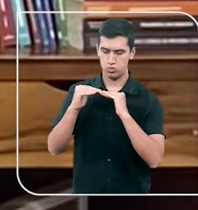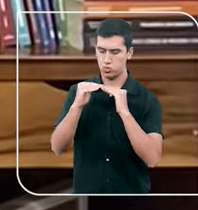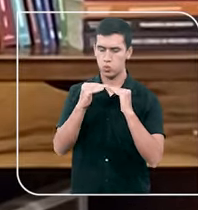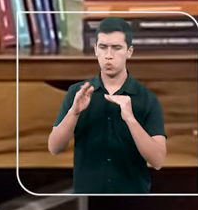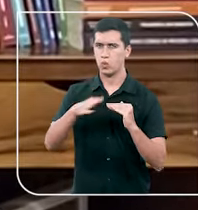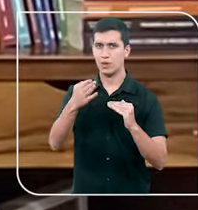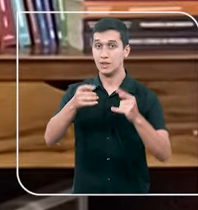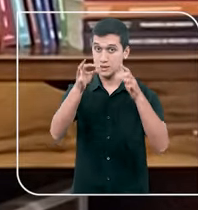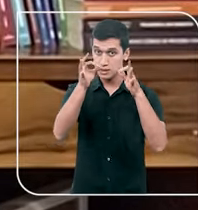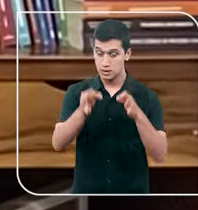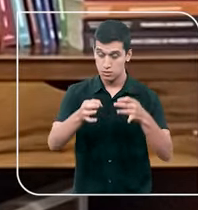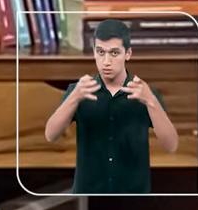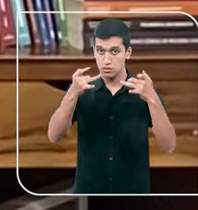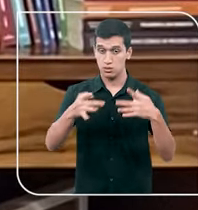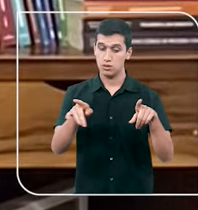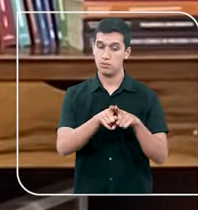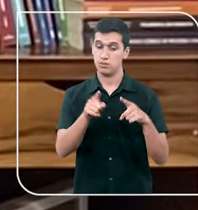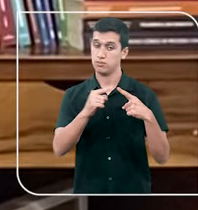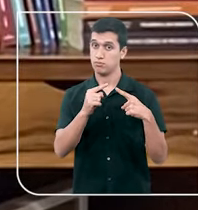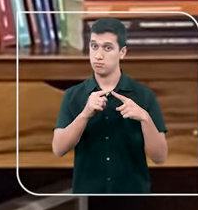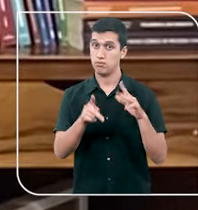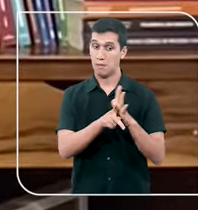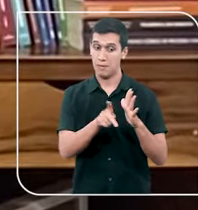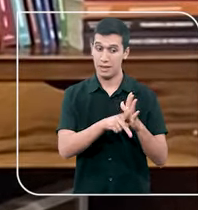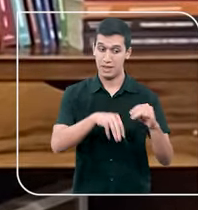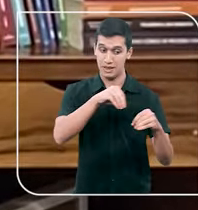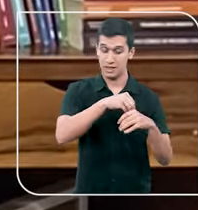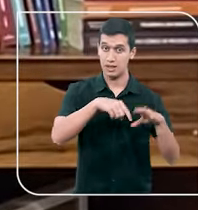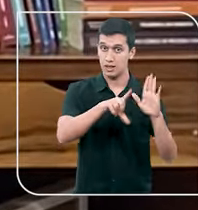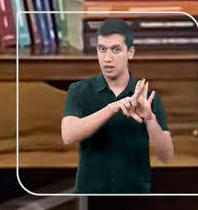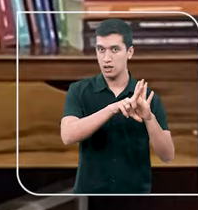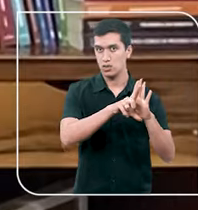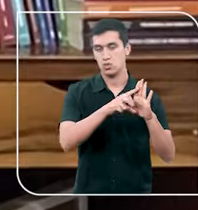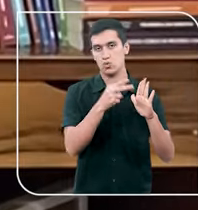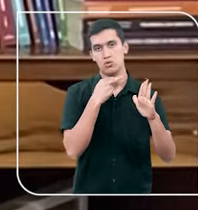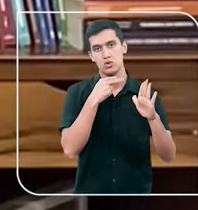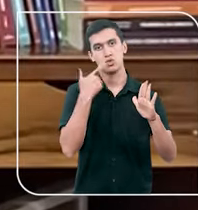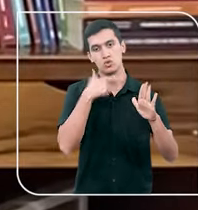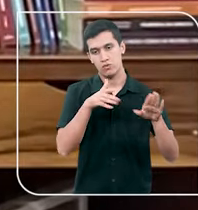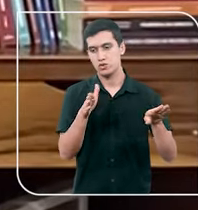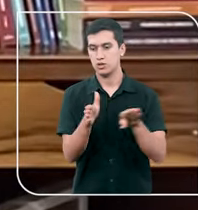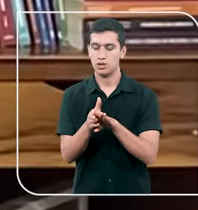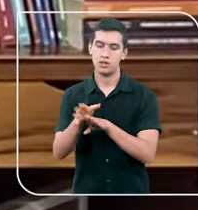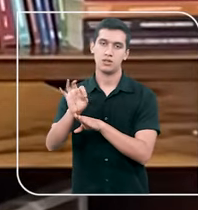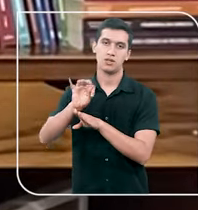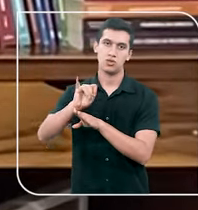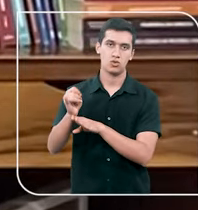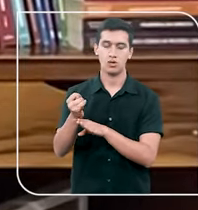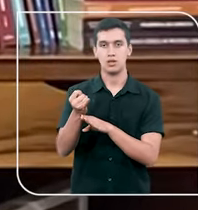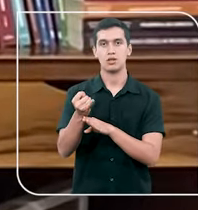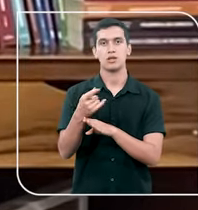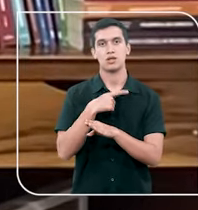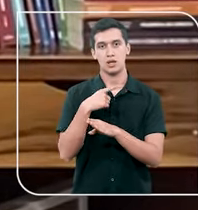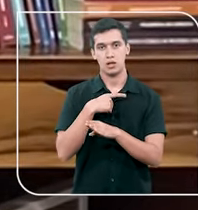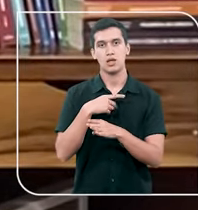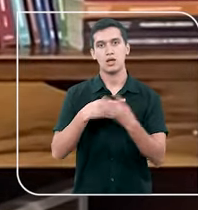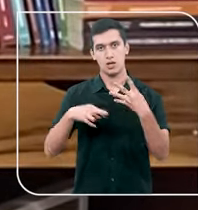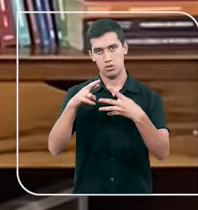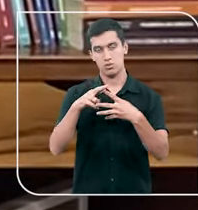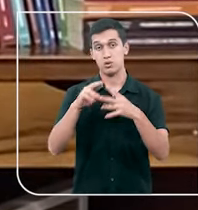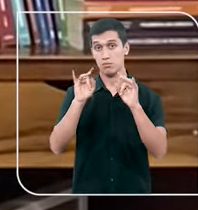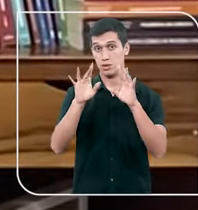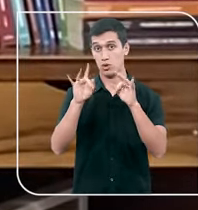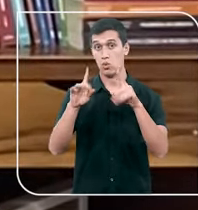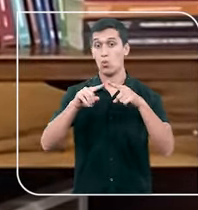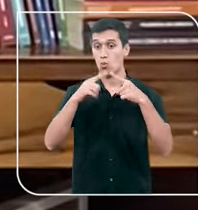correta interpretação e aplicação do dispositivo de lei, não devem mais chegar ao Superior Tribunal de Justiça recursos